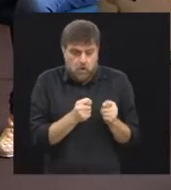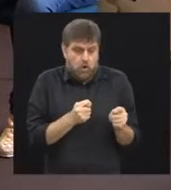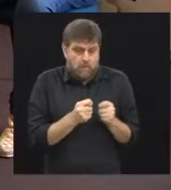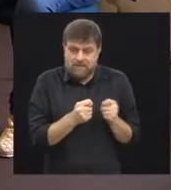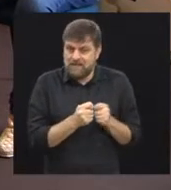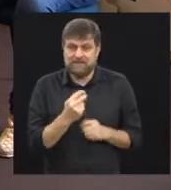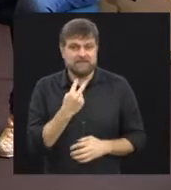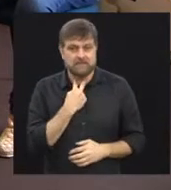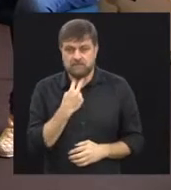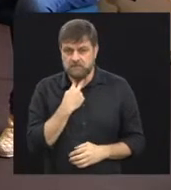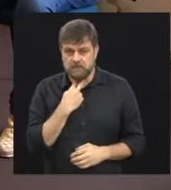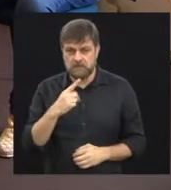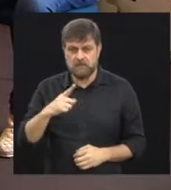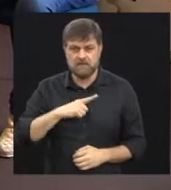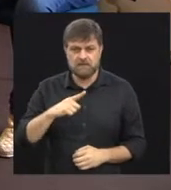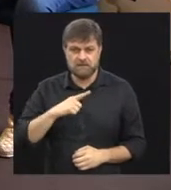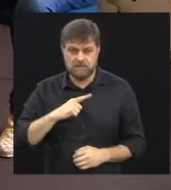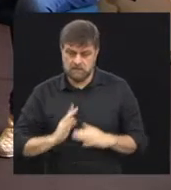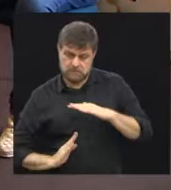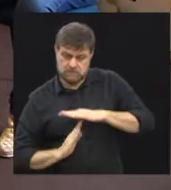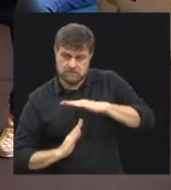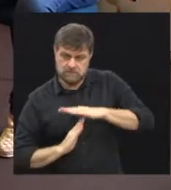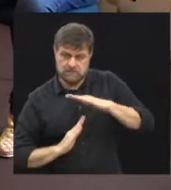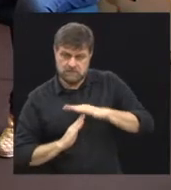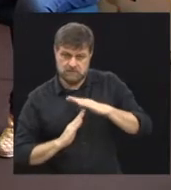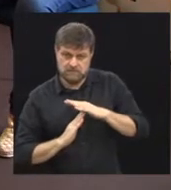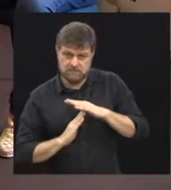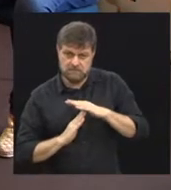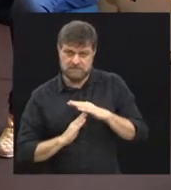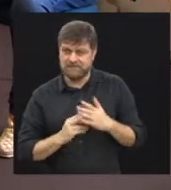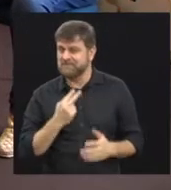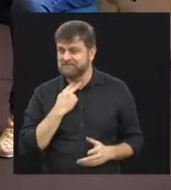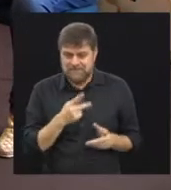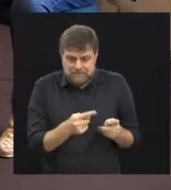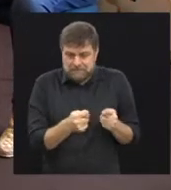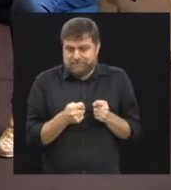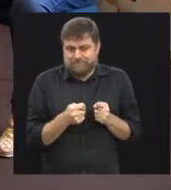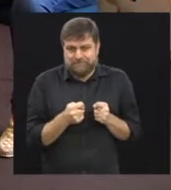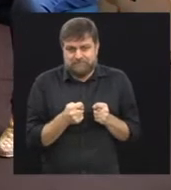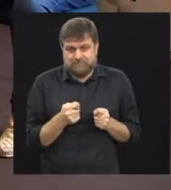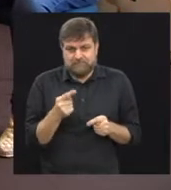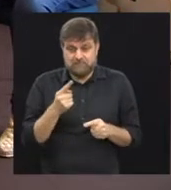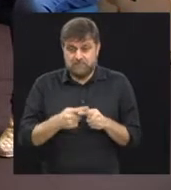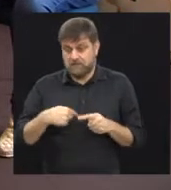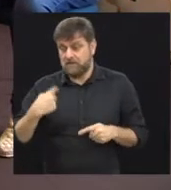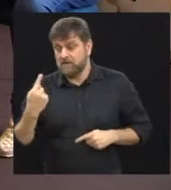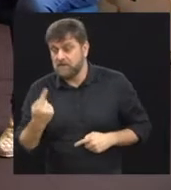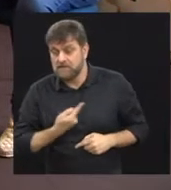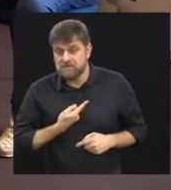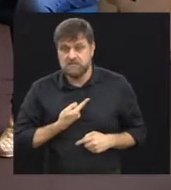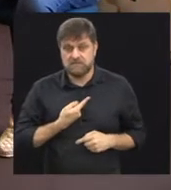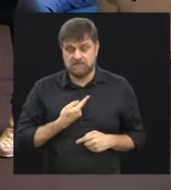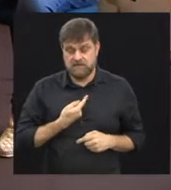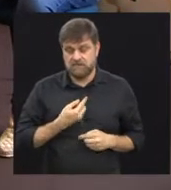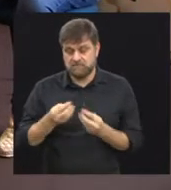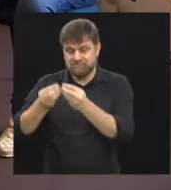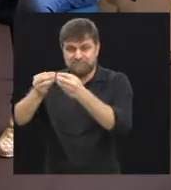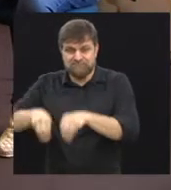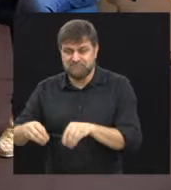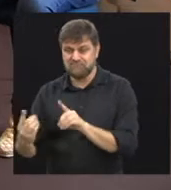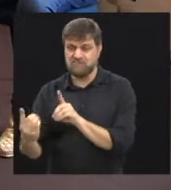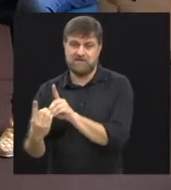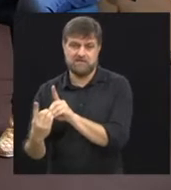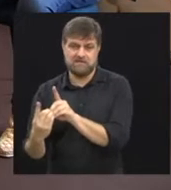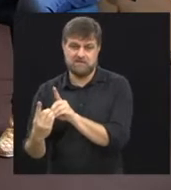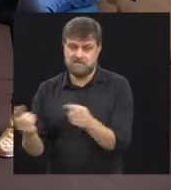casa, né? Nós temos um limite para redução muito reduzido. porque senão a gente vai